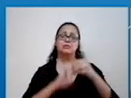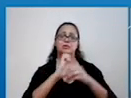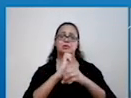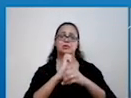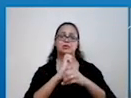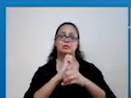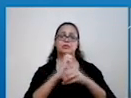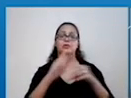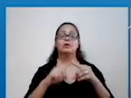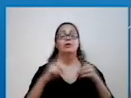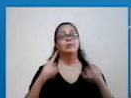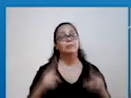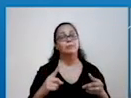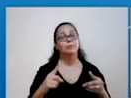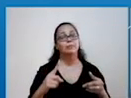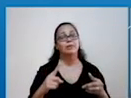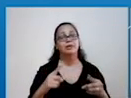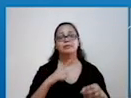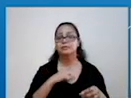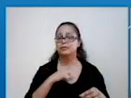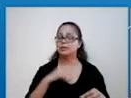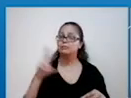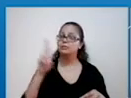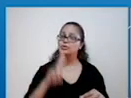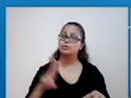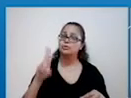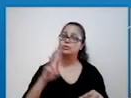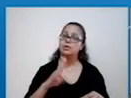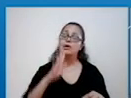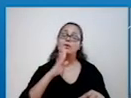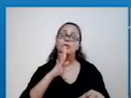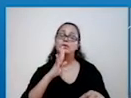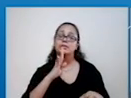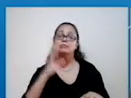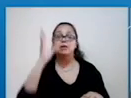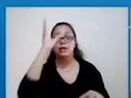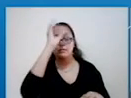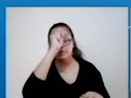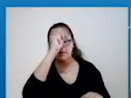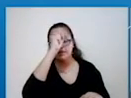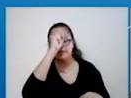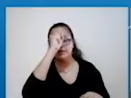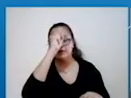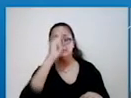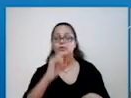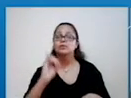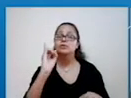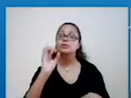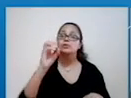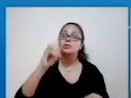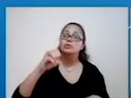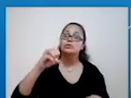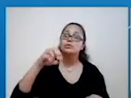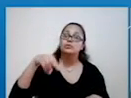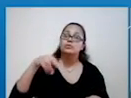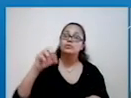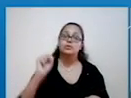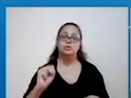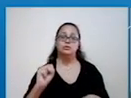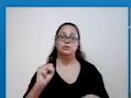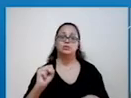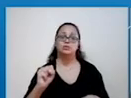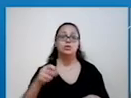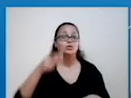Mas nesse caso, nós temos que usar alguns conhecimentos que aprendemos sobre os íons. Se vocês observarem